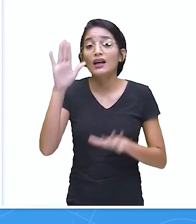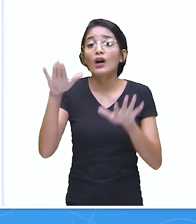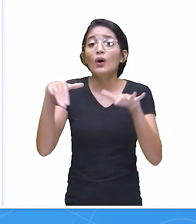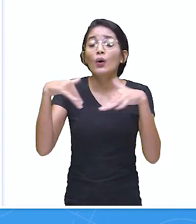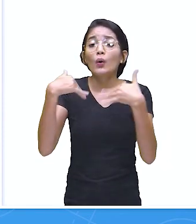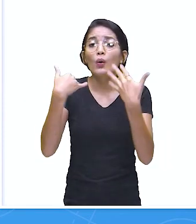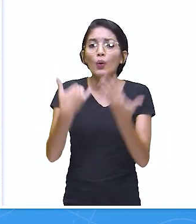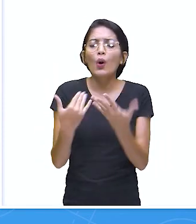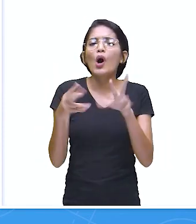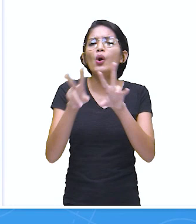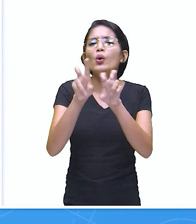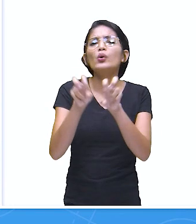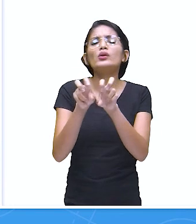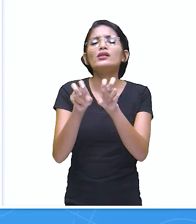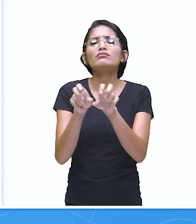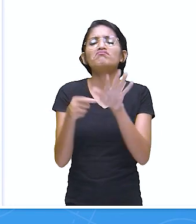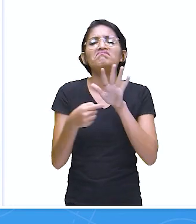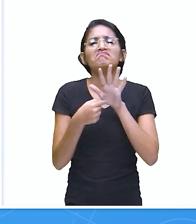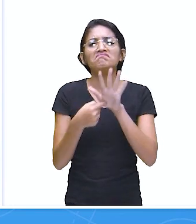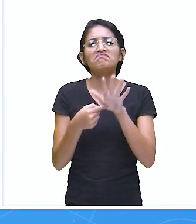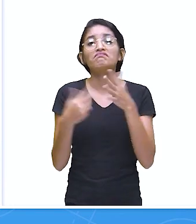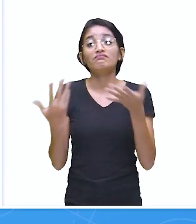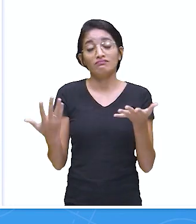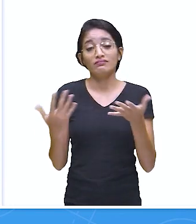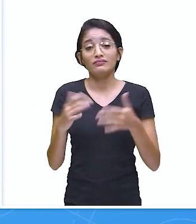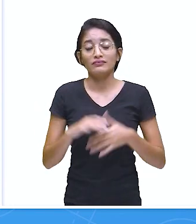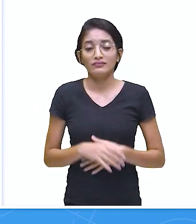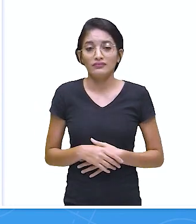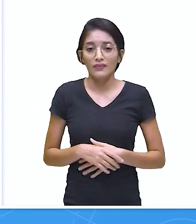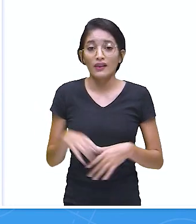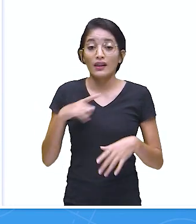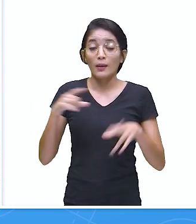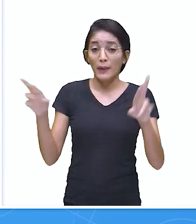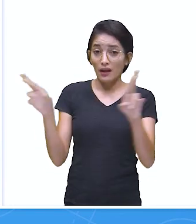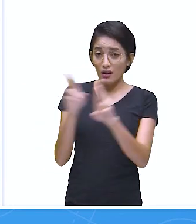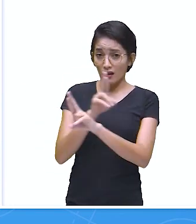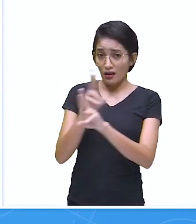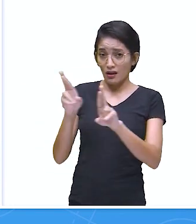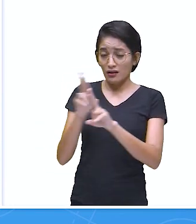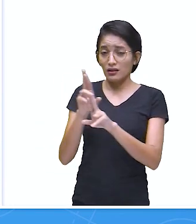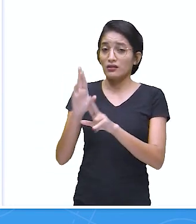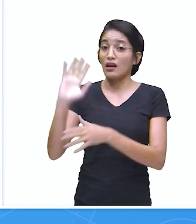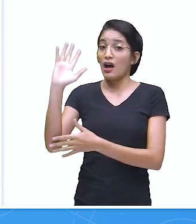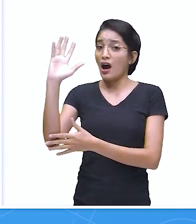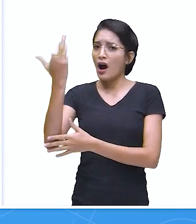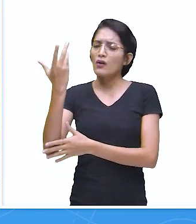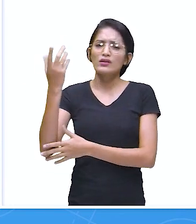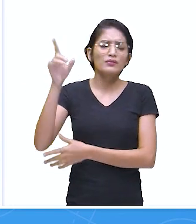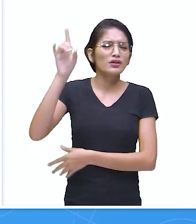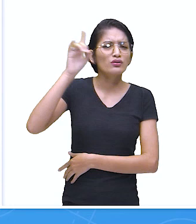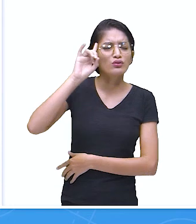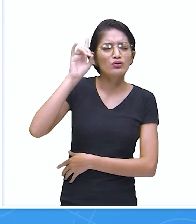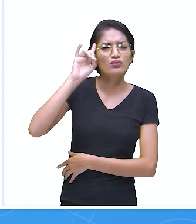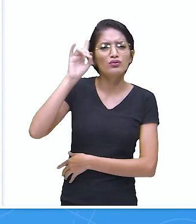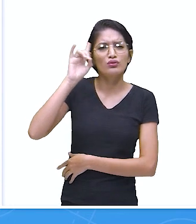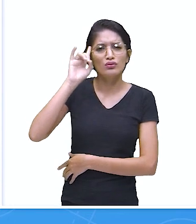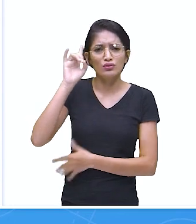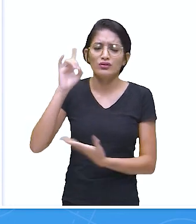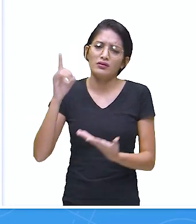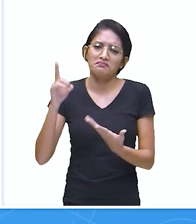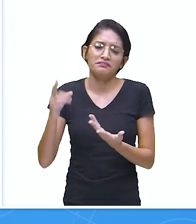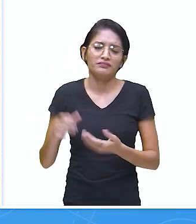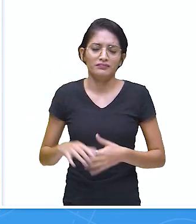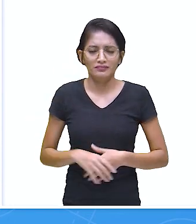mensagem que traz esse cartoon. Muito bem, relacionando aos fatos do cotidiano, ou seja, fatos do